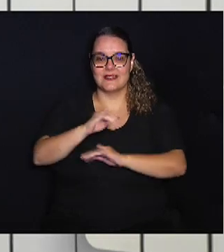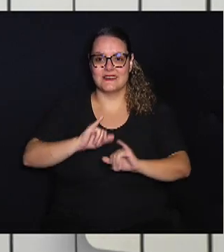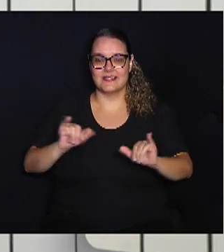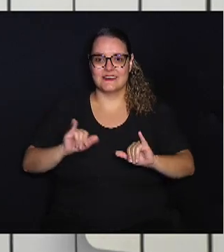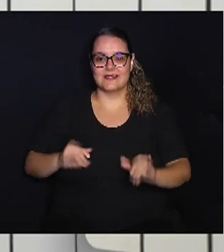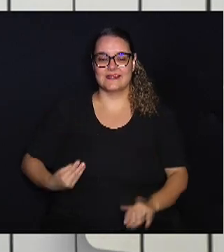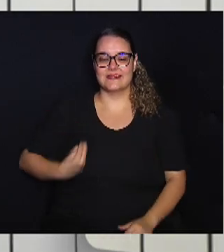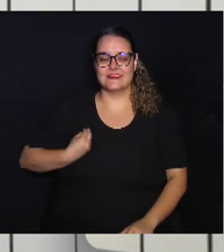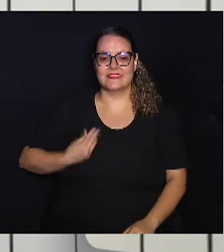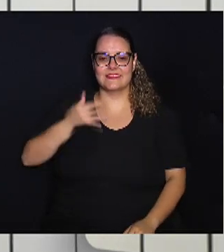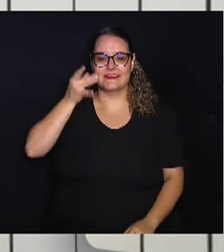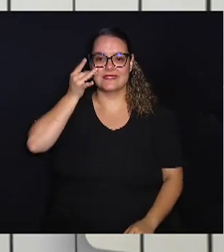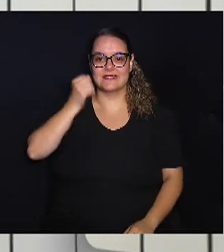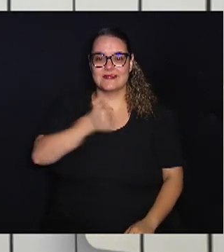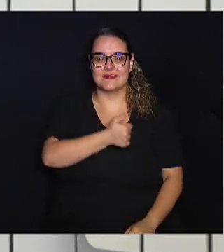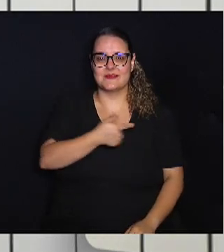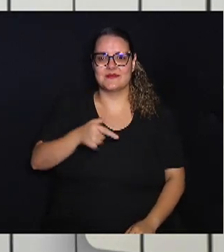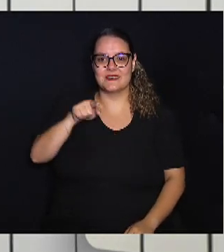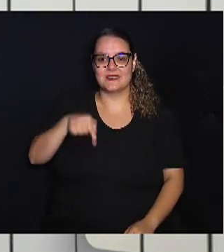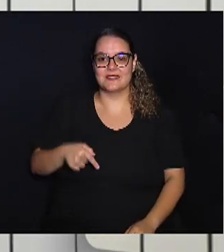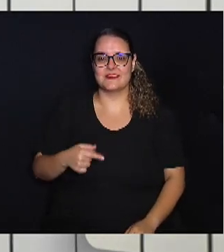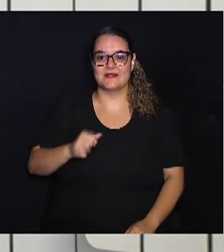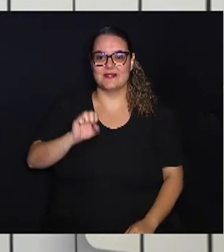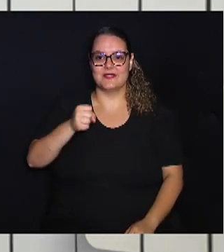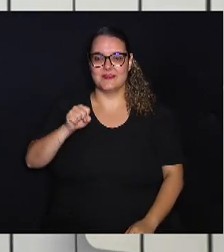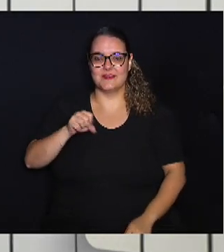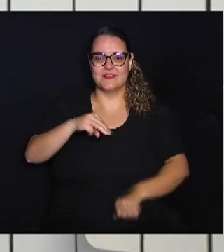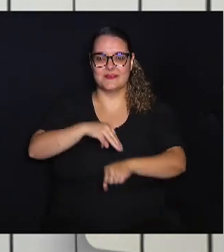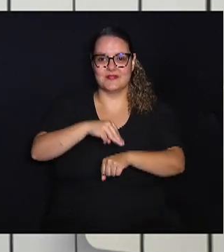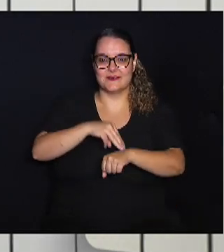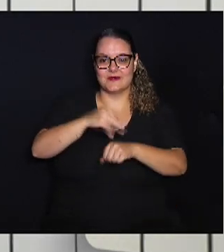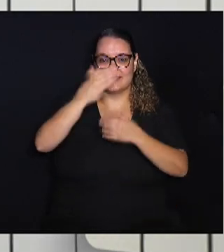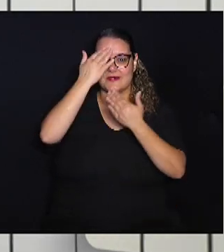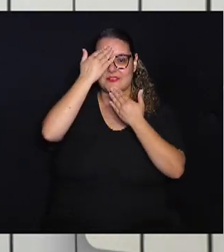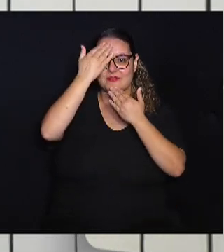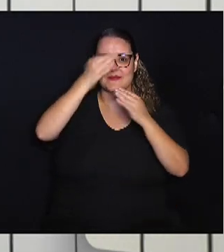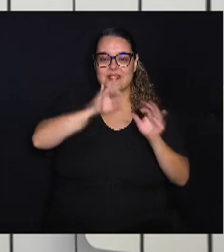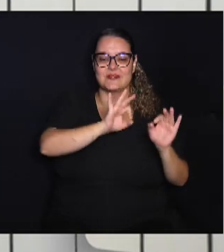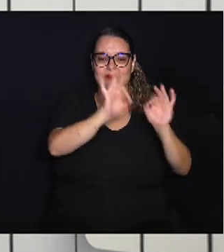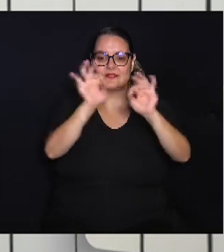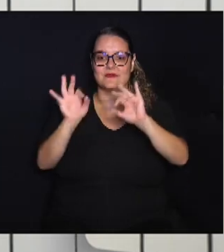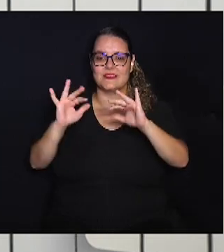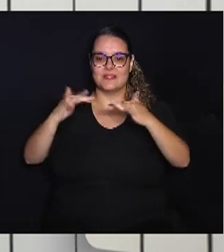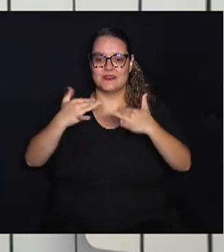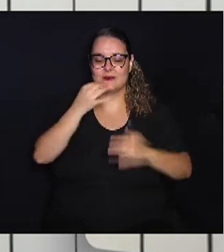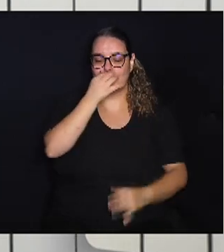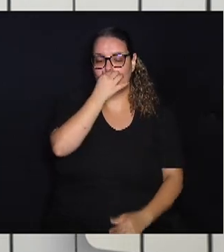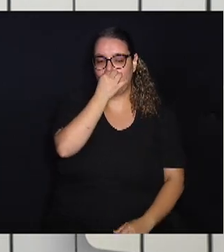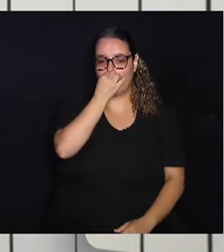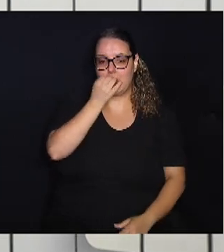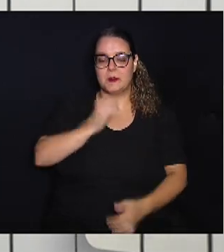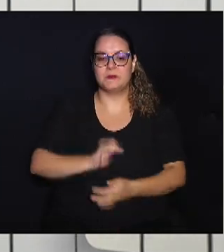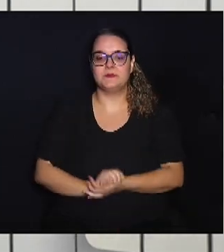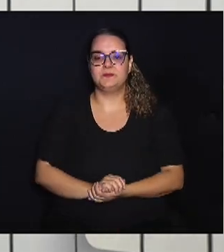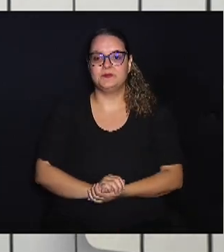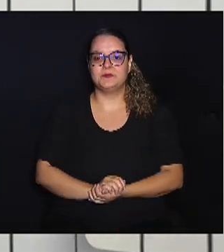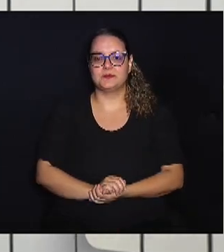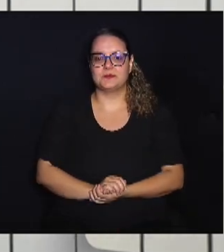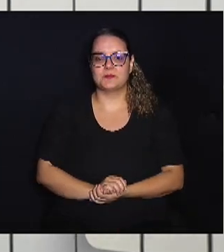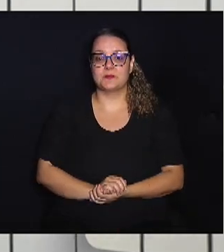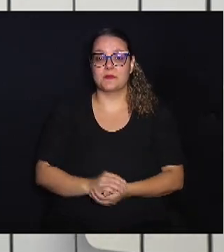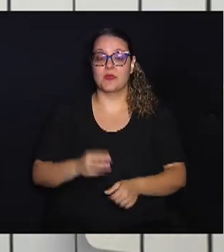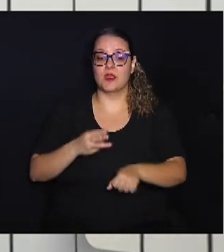Notícia ao vivo, meio-dia mais 8 minutos. Muito obrigado pela sua companhia, pela sua audiência